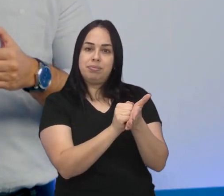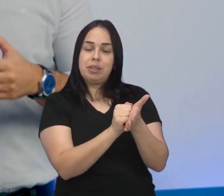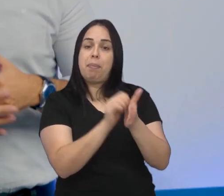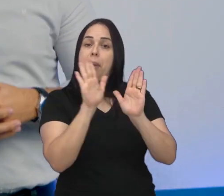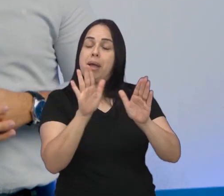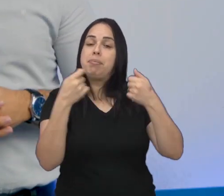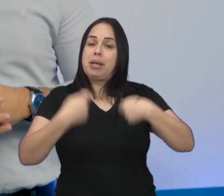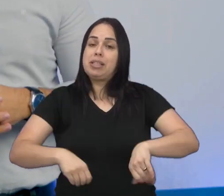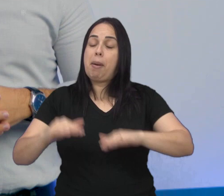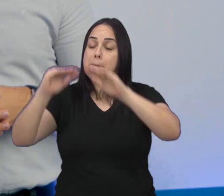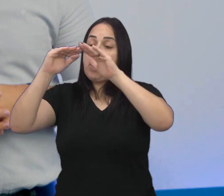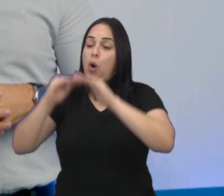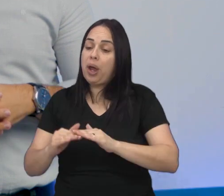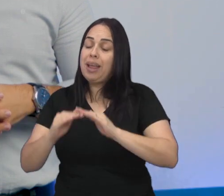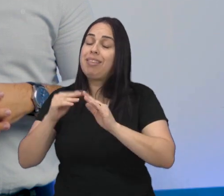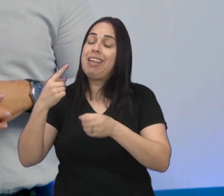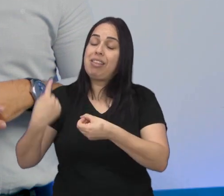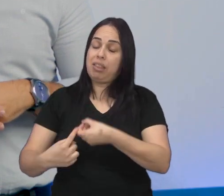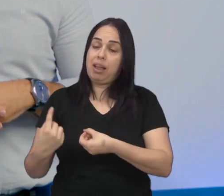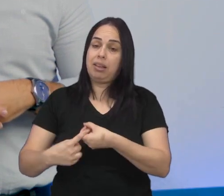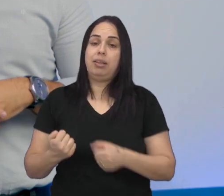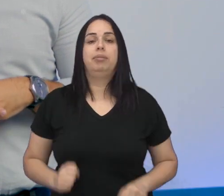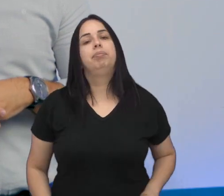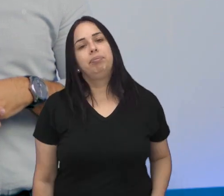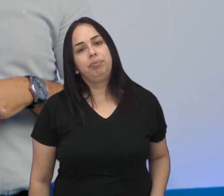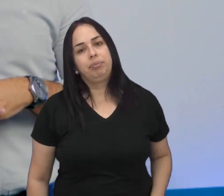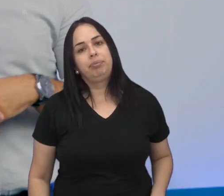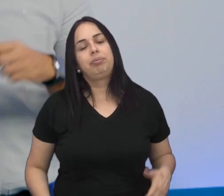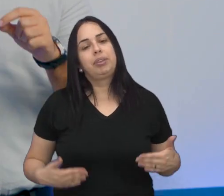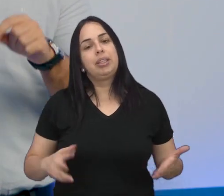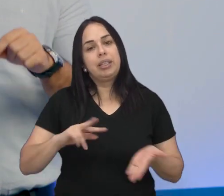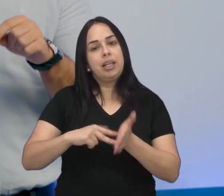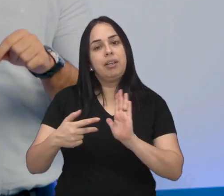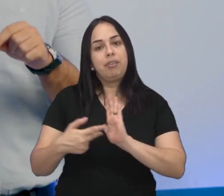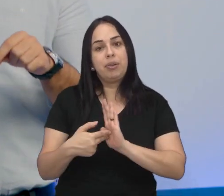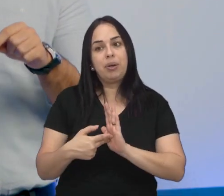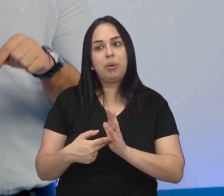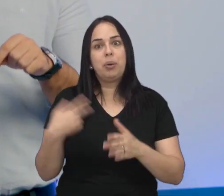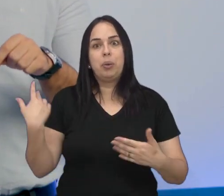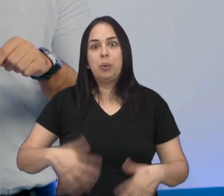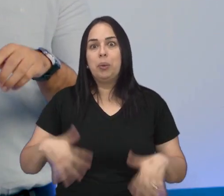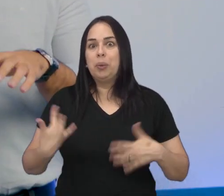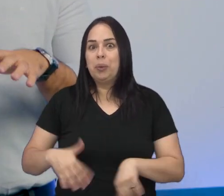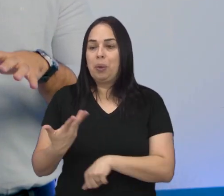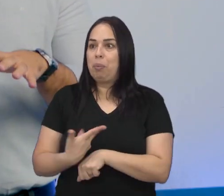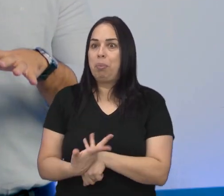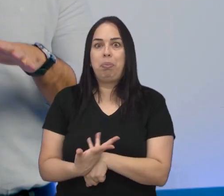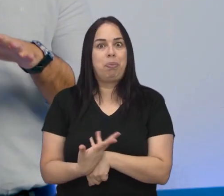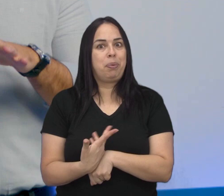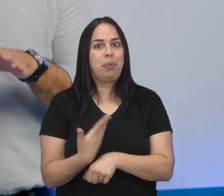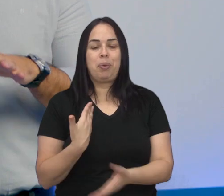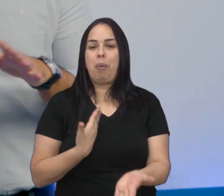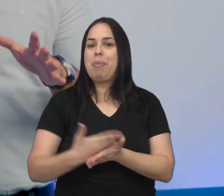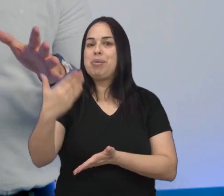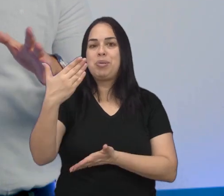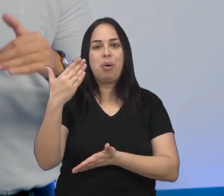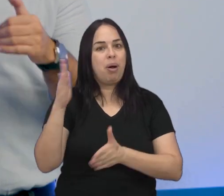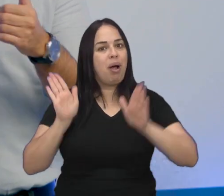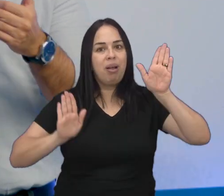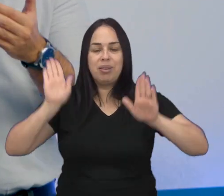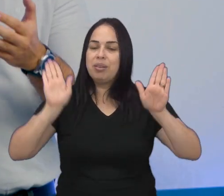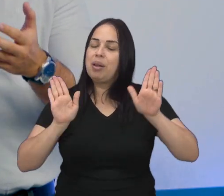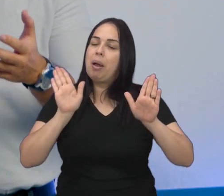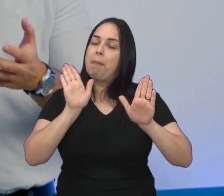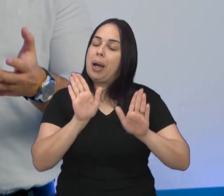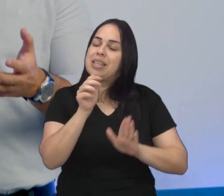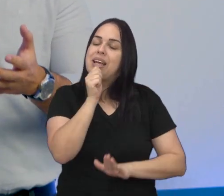candidatos estarem filiados com o domicílio eleitoral estabelecido onde pretendem concorrer. Bom, isso quer dizer que a corrida eleitoral já